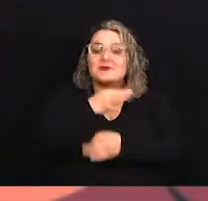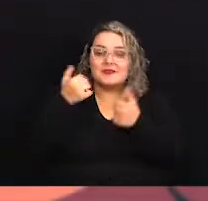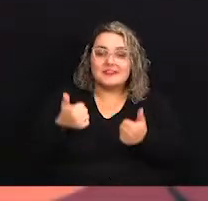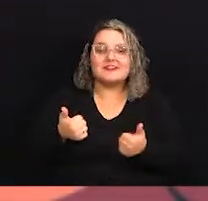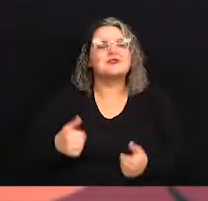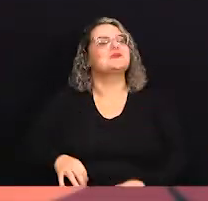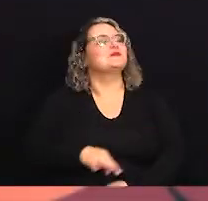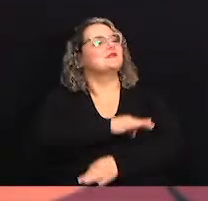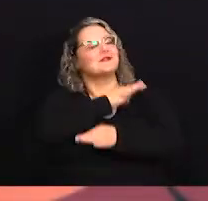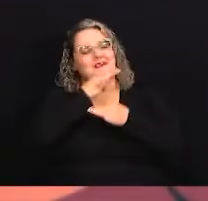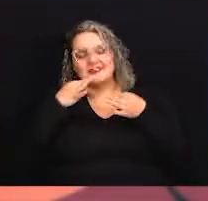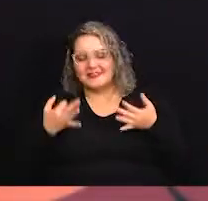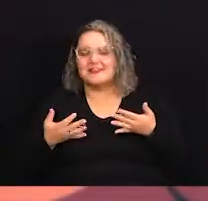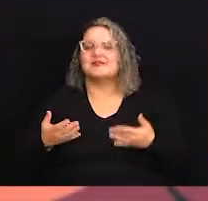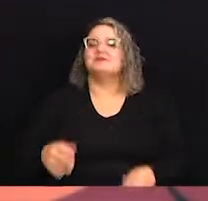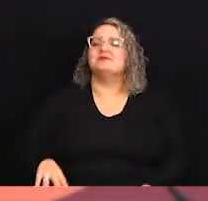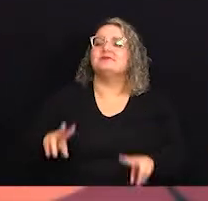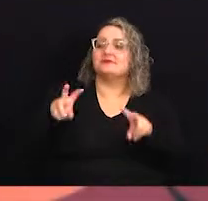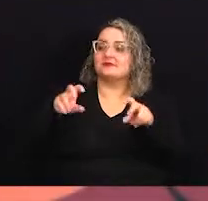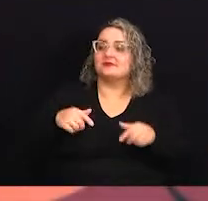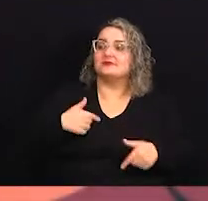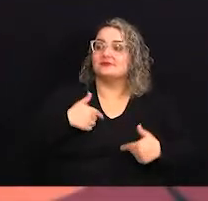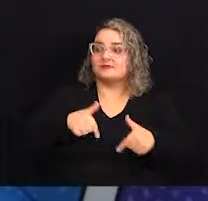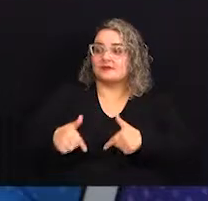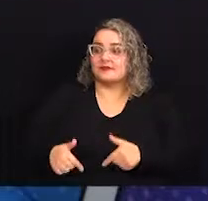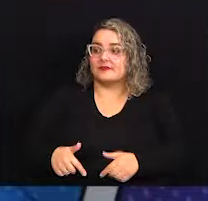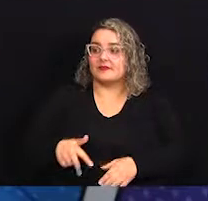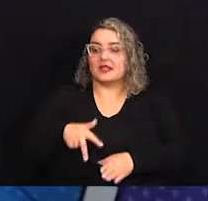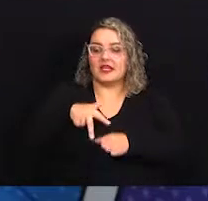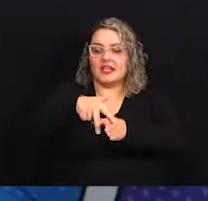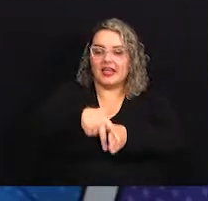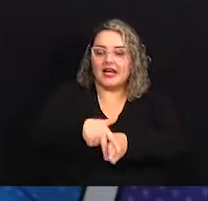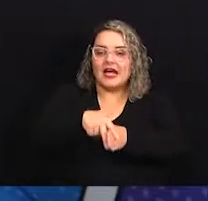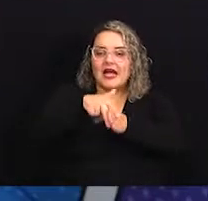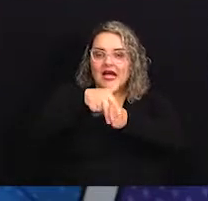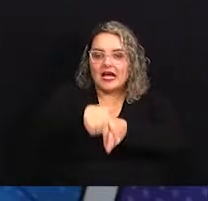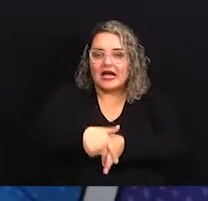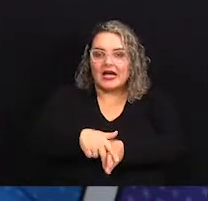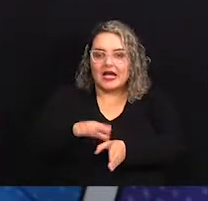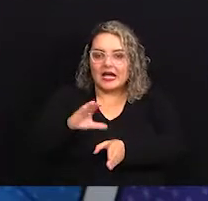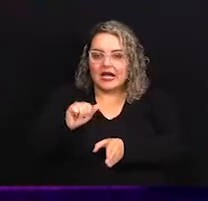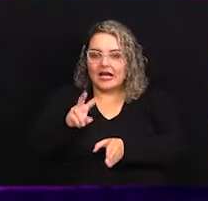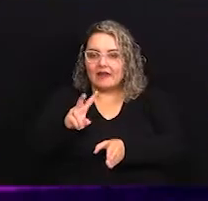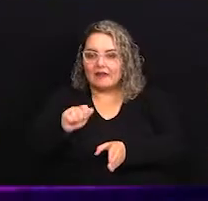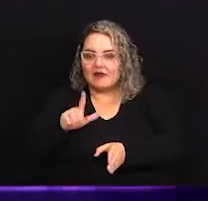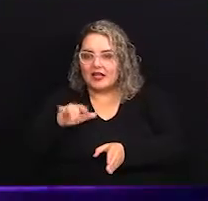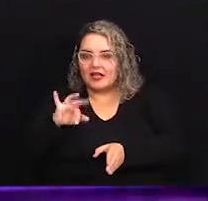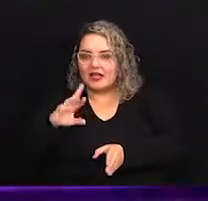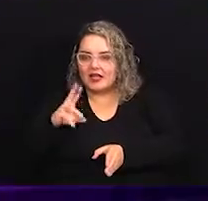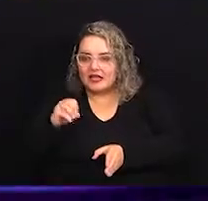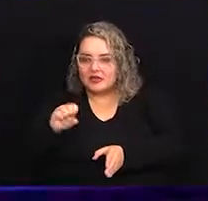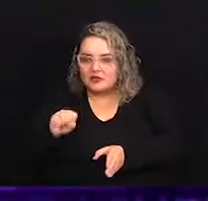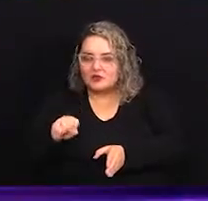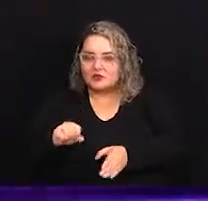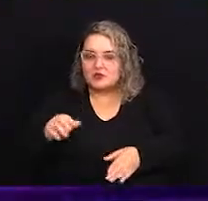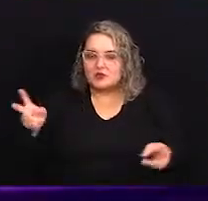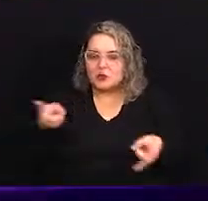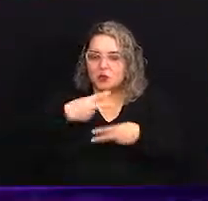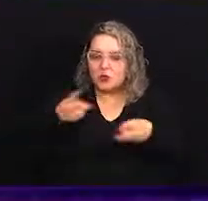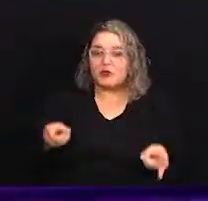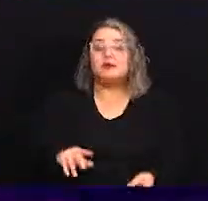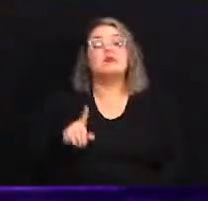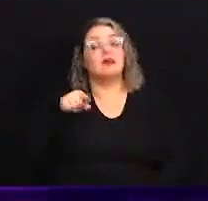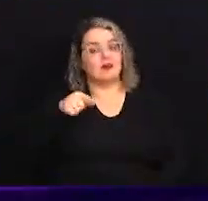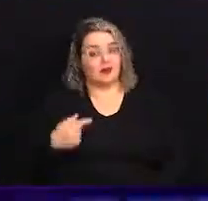tranquilo. A gente vai bater um papo então sobre a sua obra, Cavaleiros da Tempestade, é isso? É isso mesmo, é um livro que fala